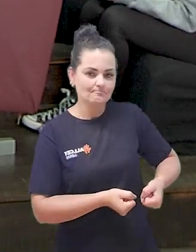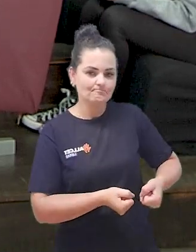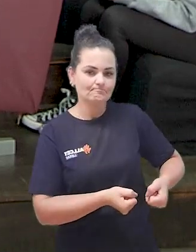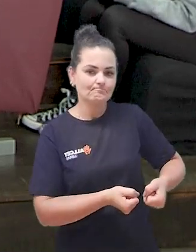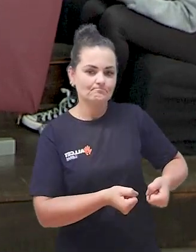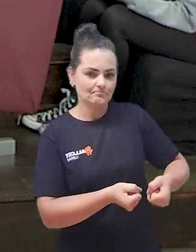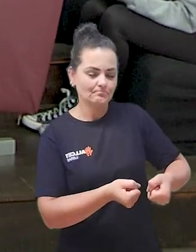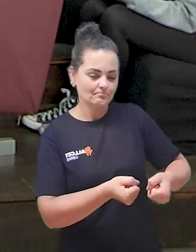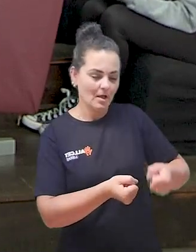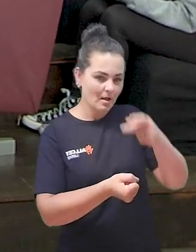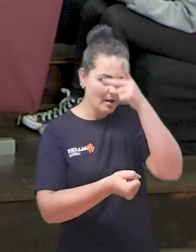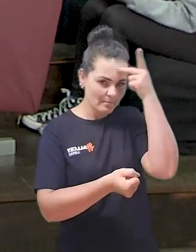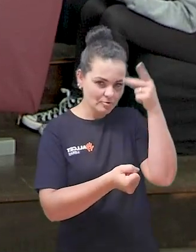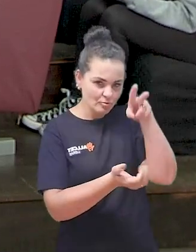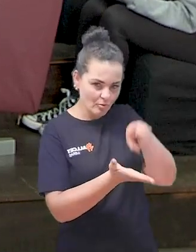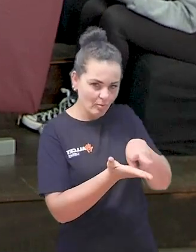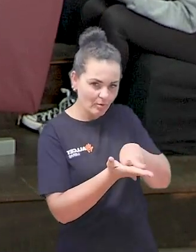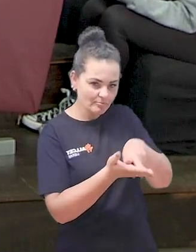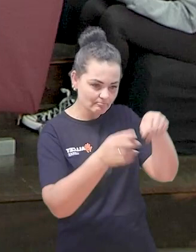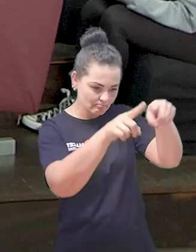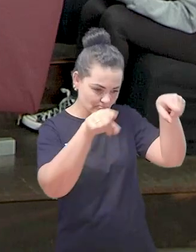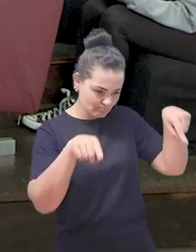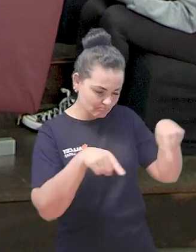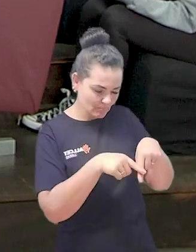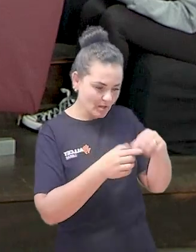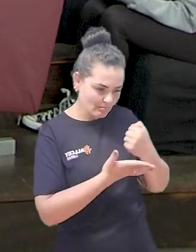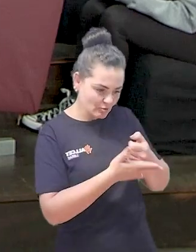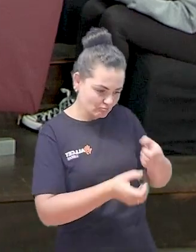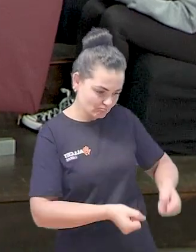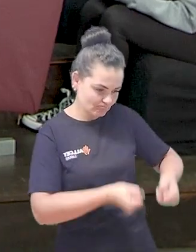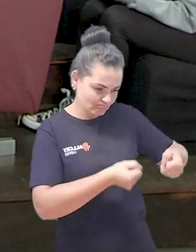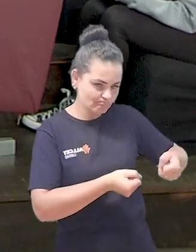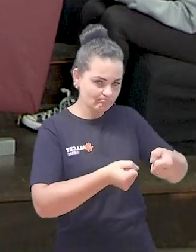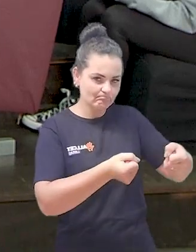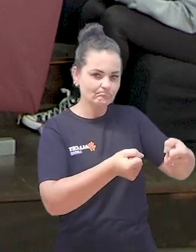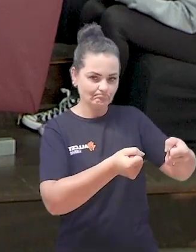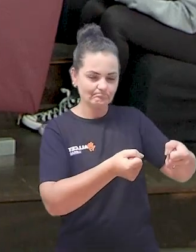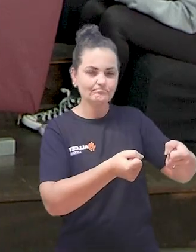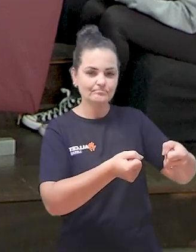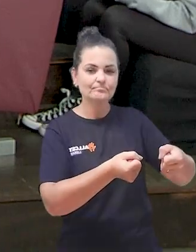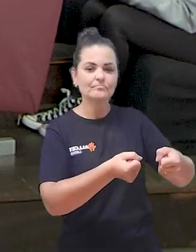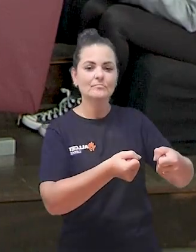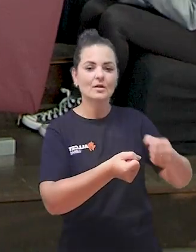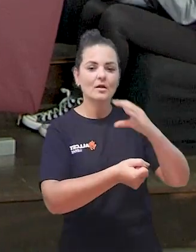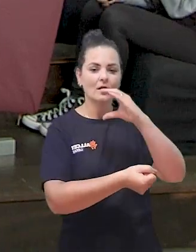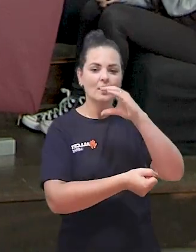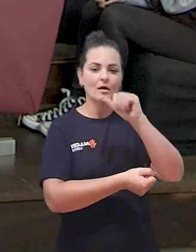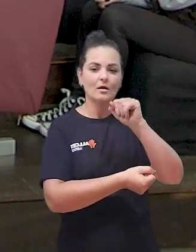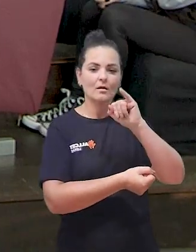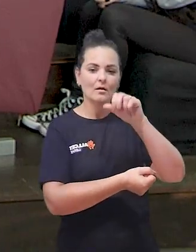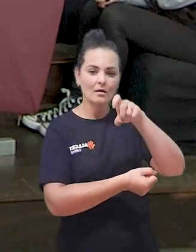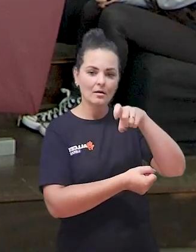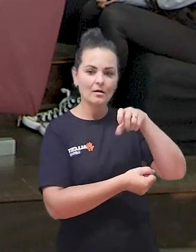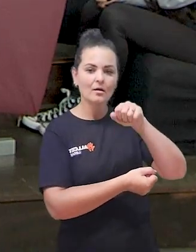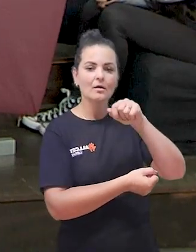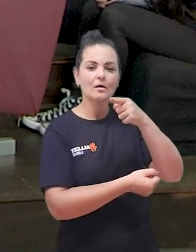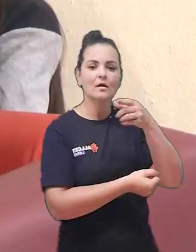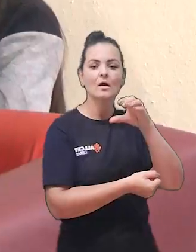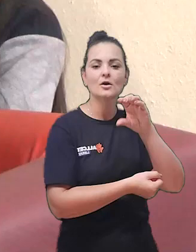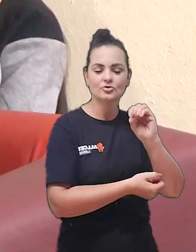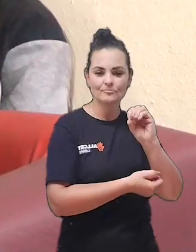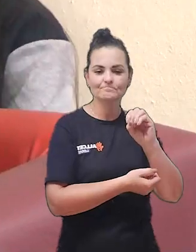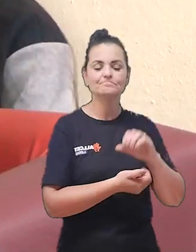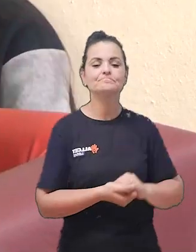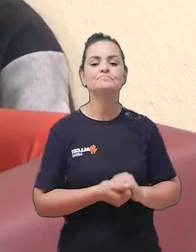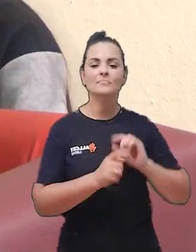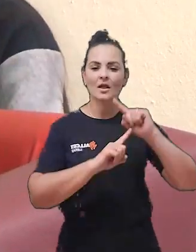carregar o caixão, fiz a cerimônia na capela e depois no cemitério. Na volta ele veio comigo, pois é, Osmair,